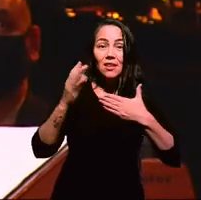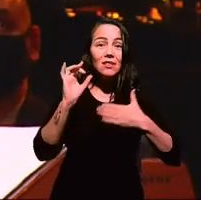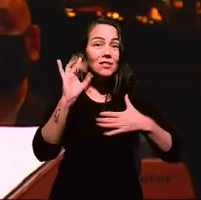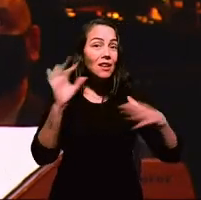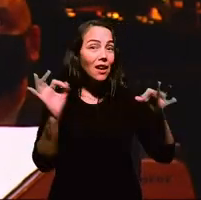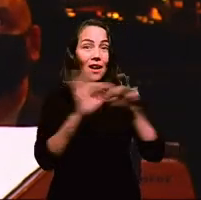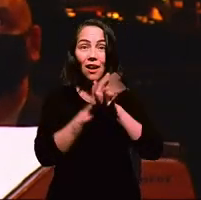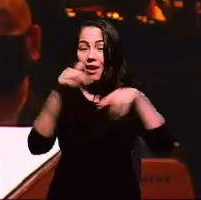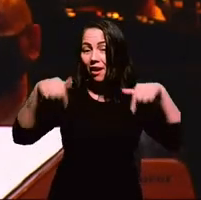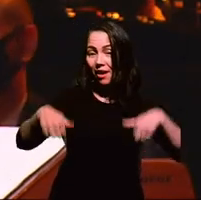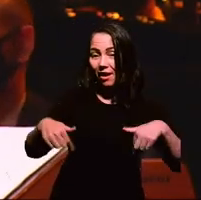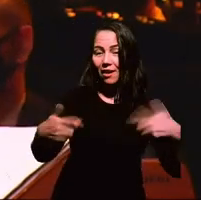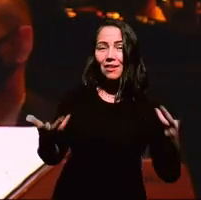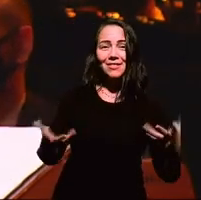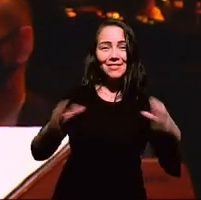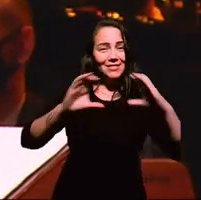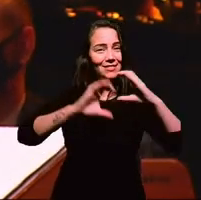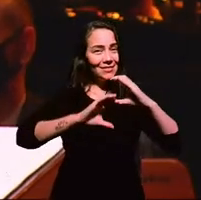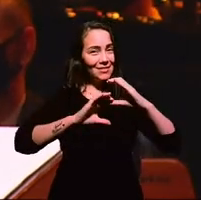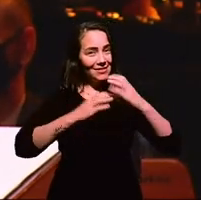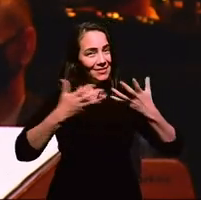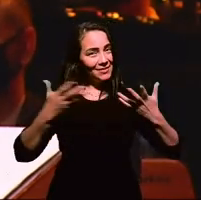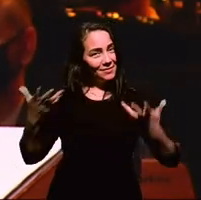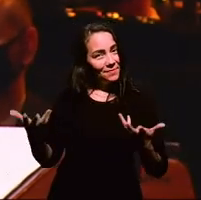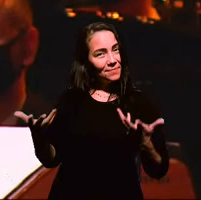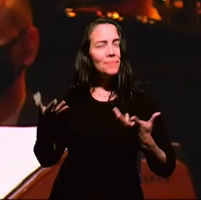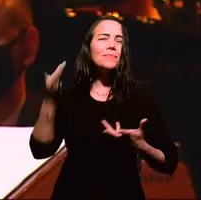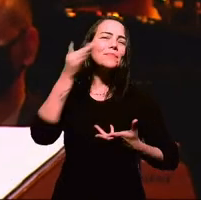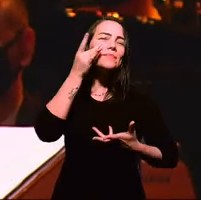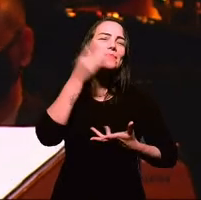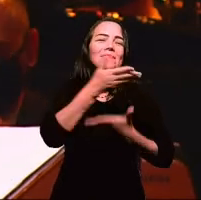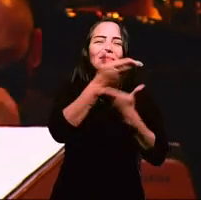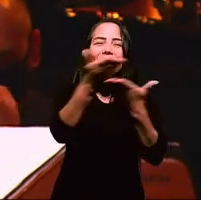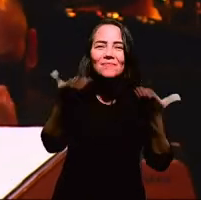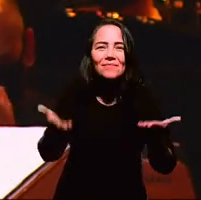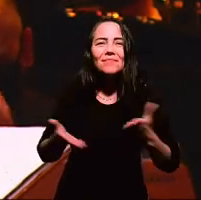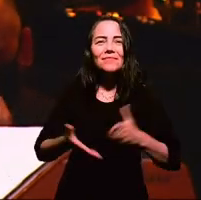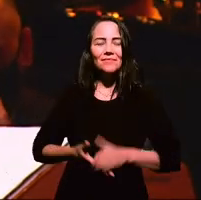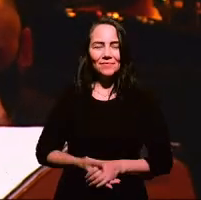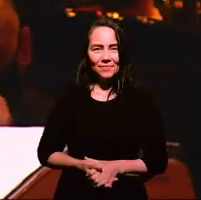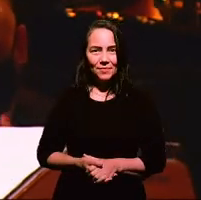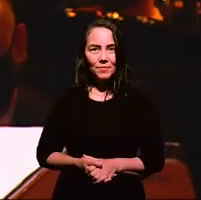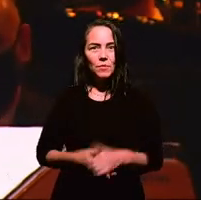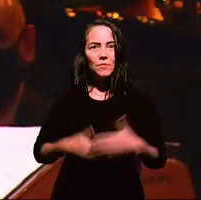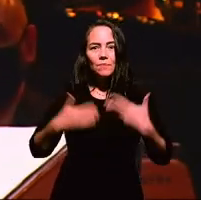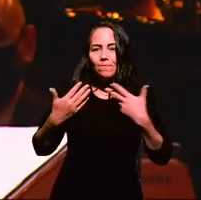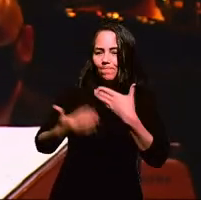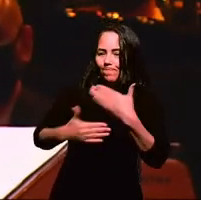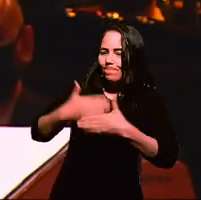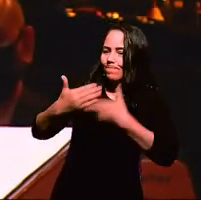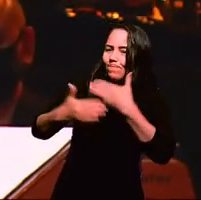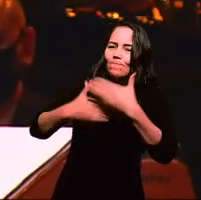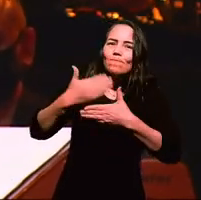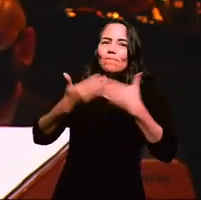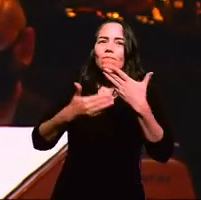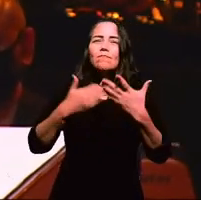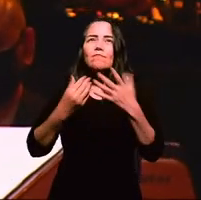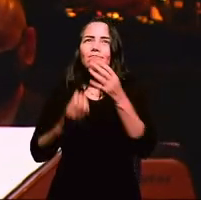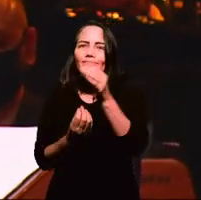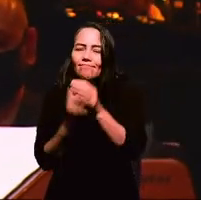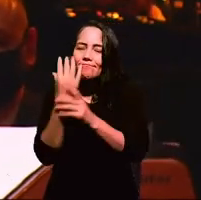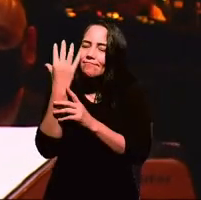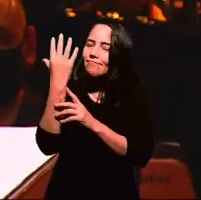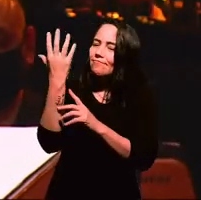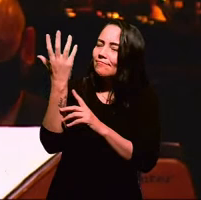aqui, no palco, com a presença de vocês. Essa construção de uma obra de arte